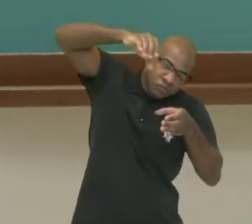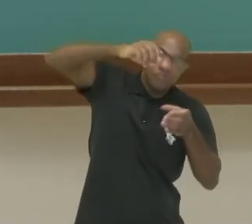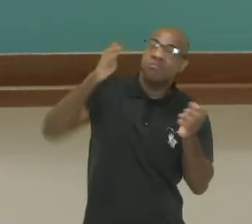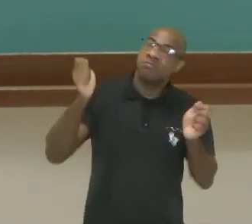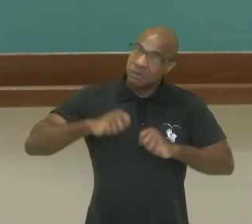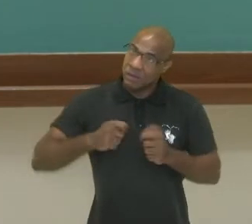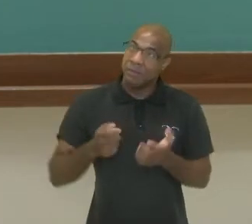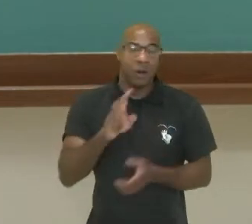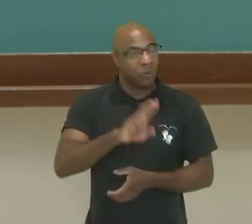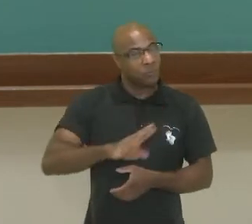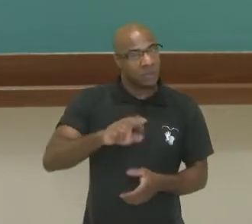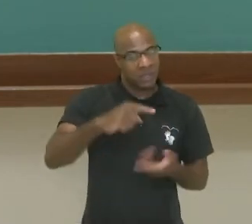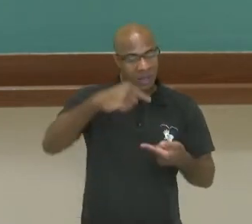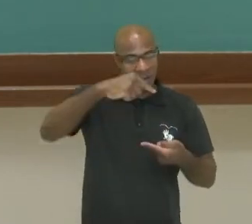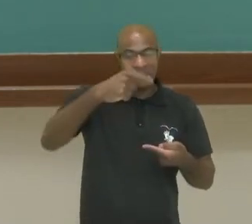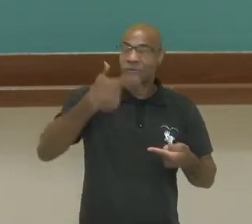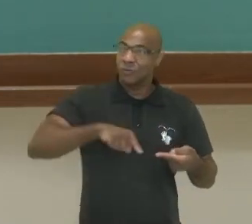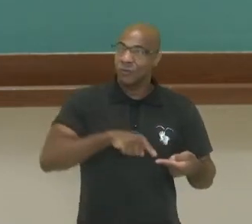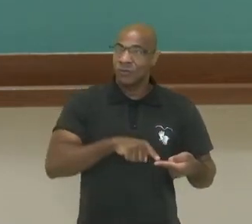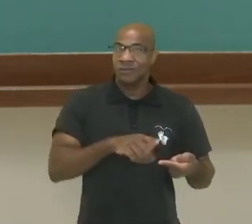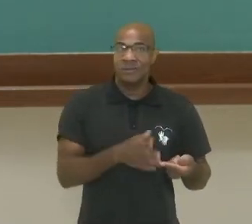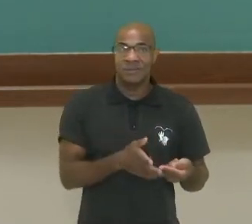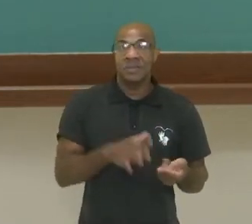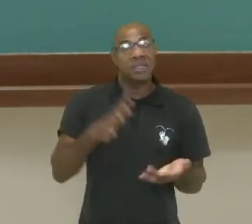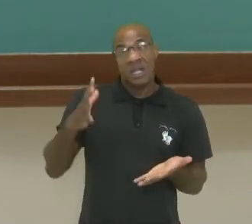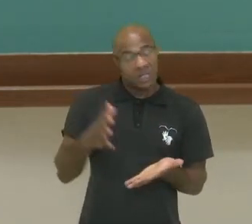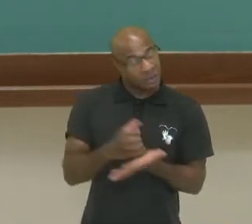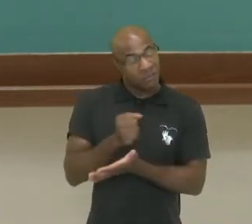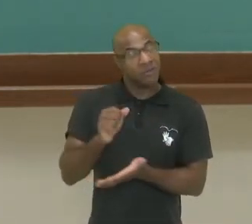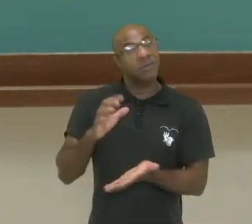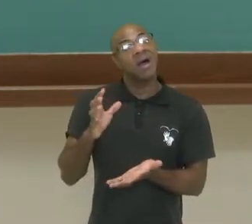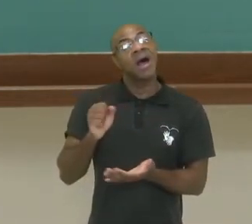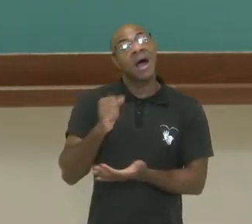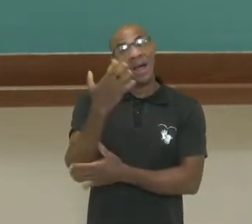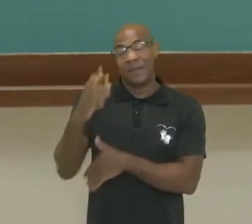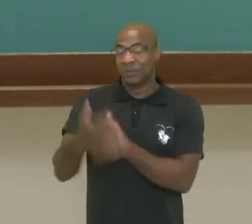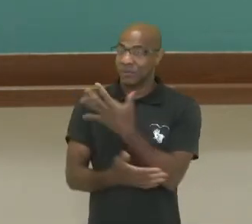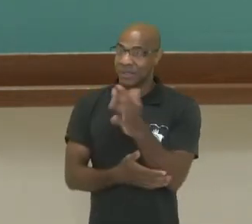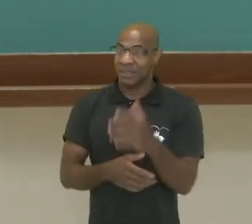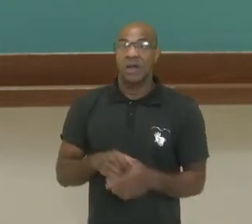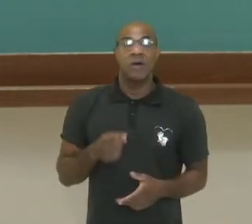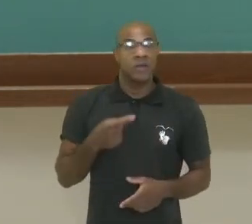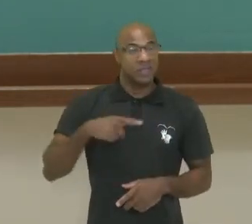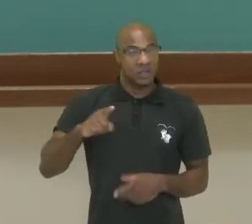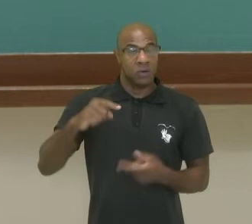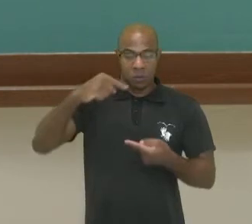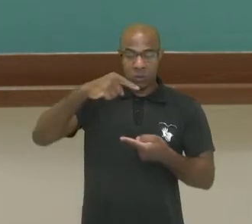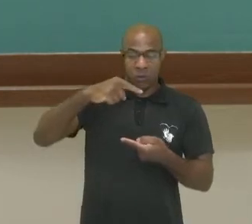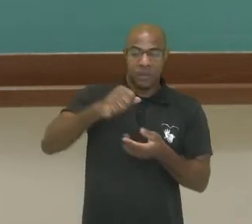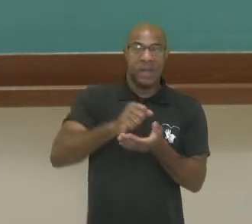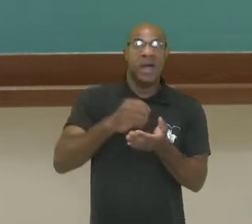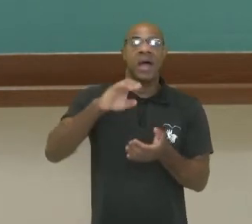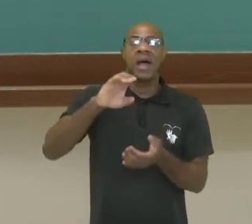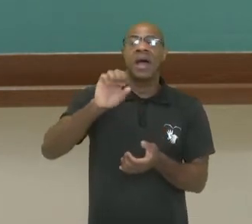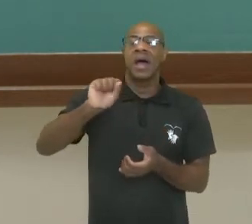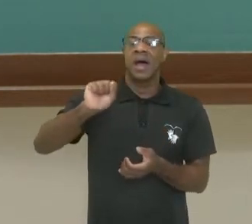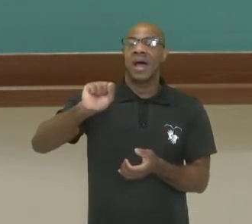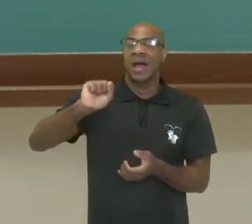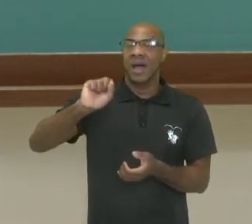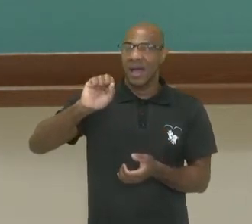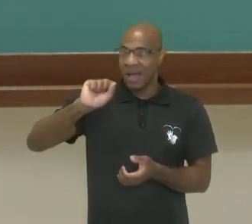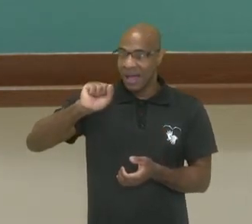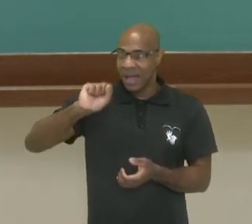porta-shampoo, você está salvando a natureza. Muitos produtos como sabão em pó,